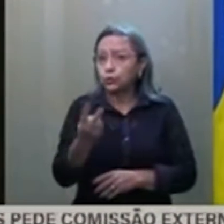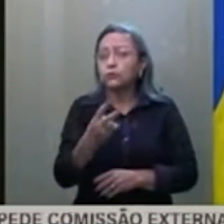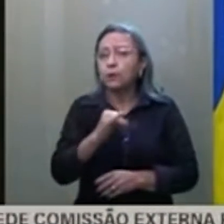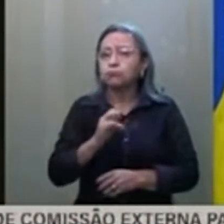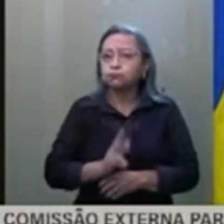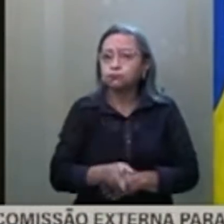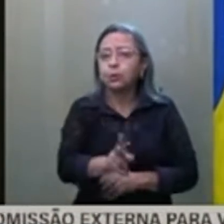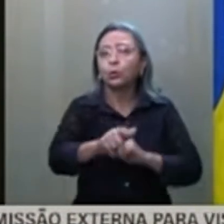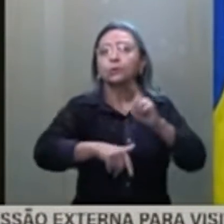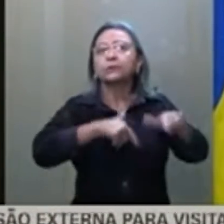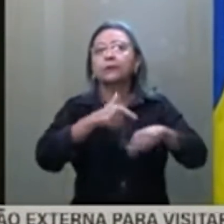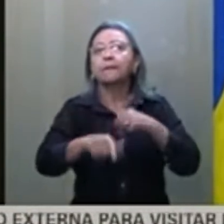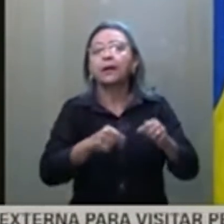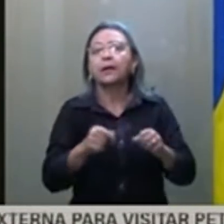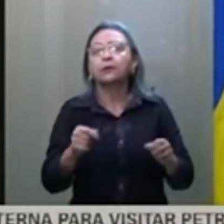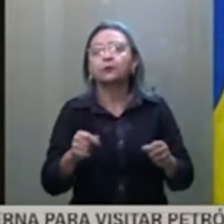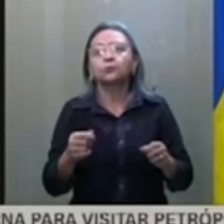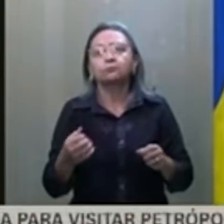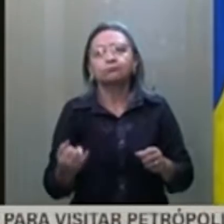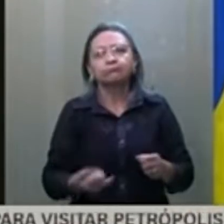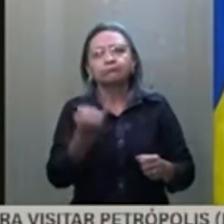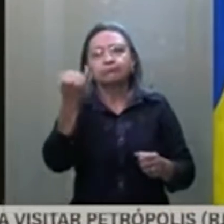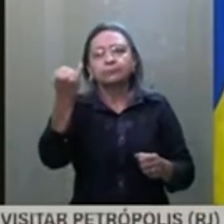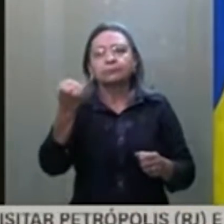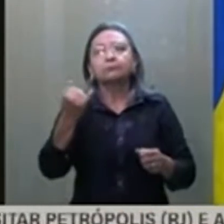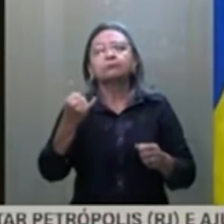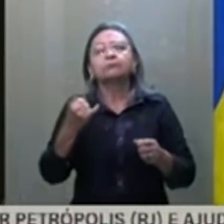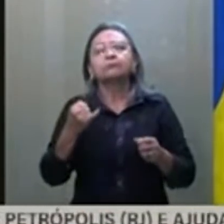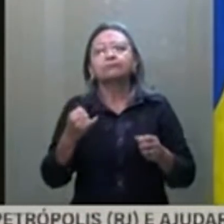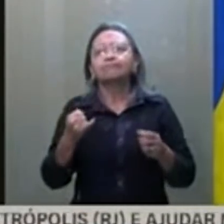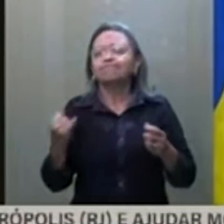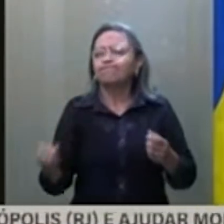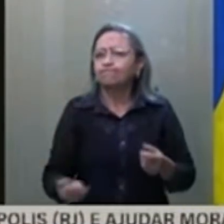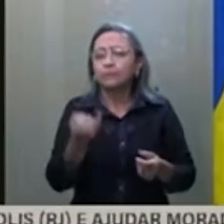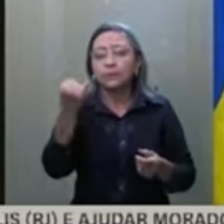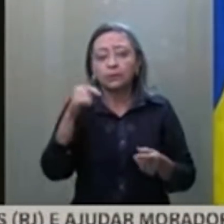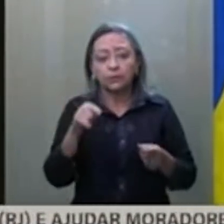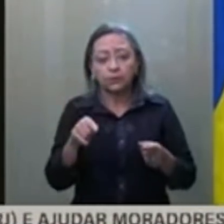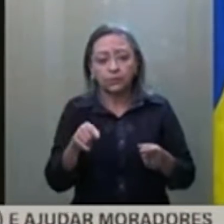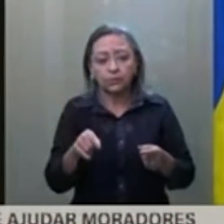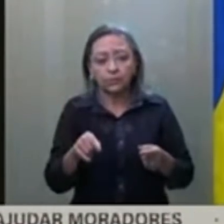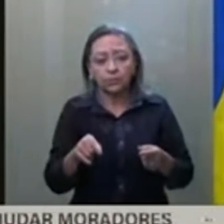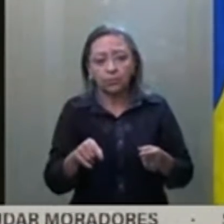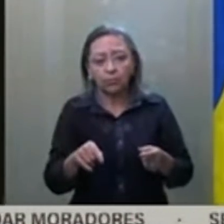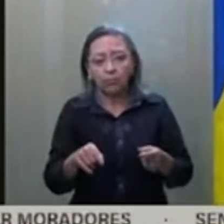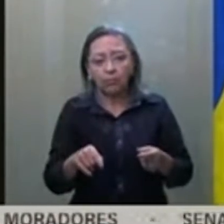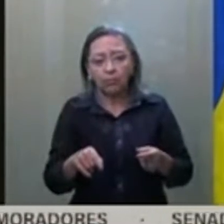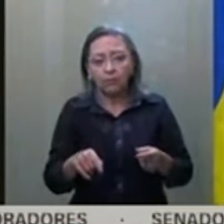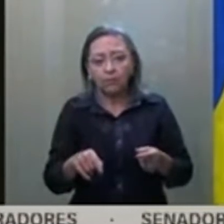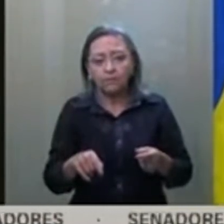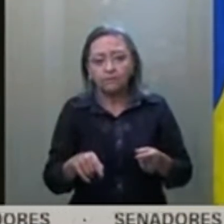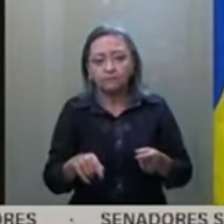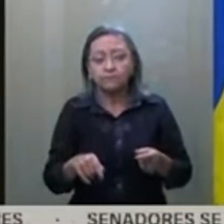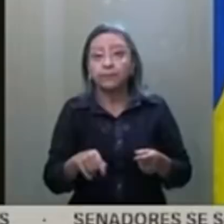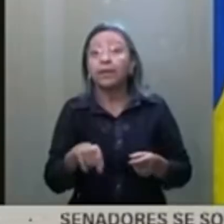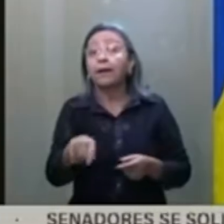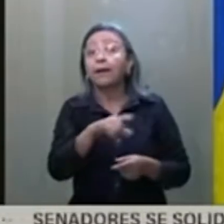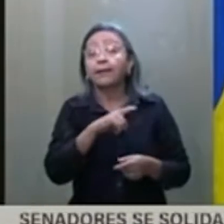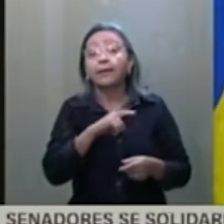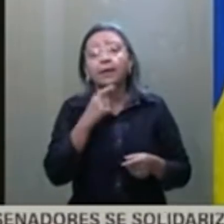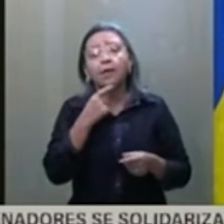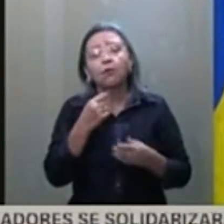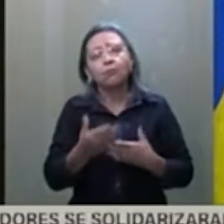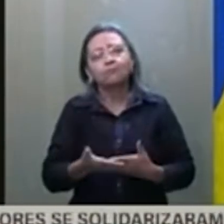ao trabalho meritório inquestionável do Sul e a quem